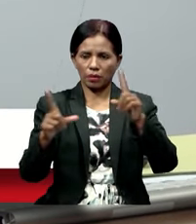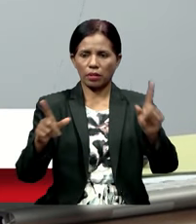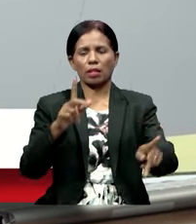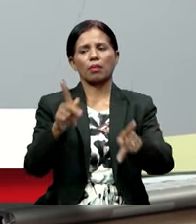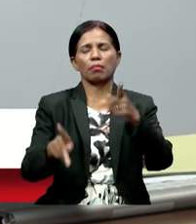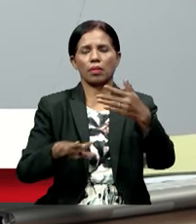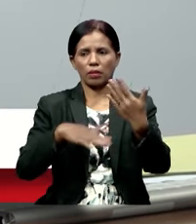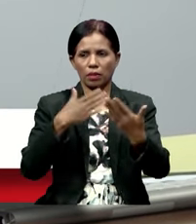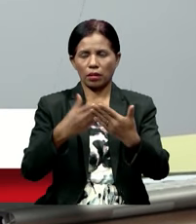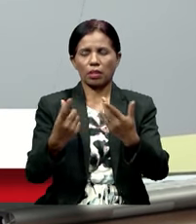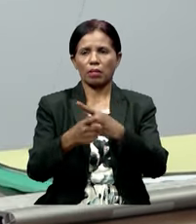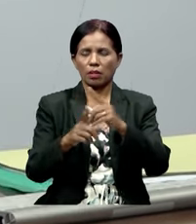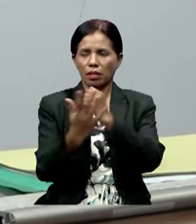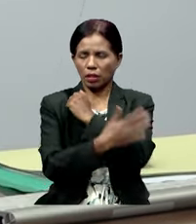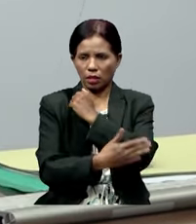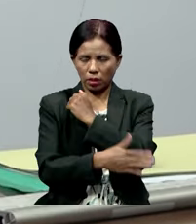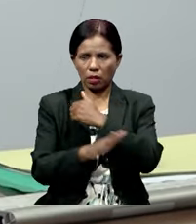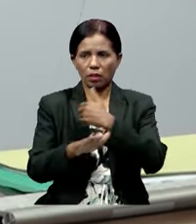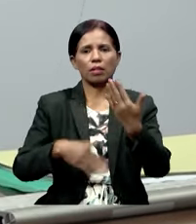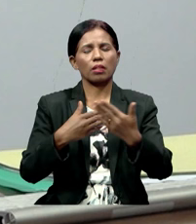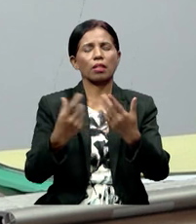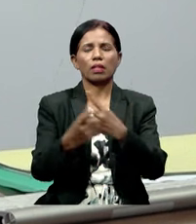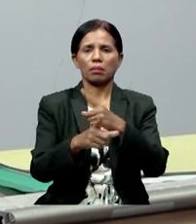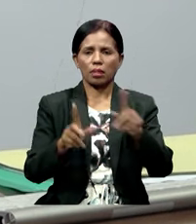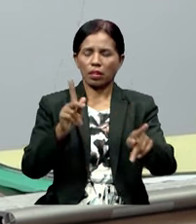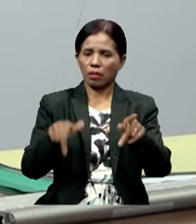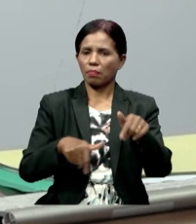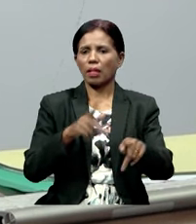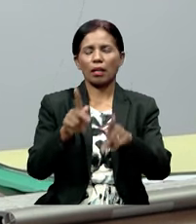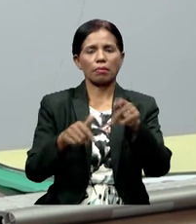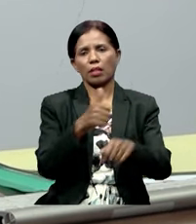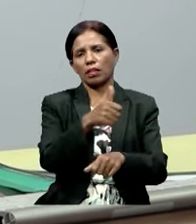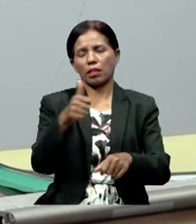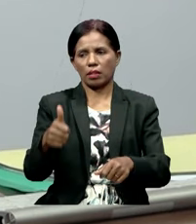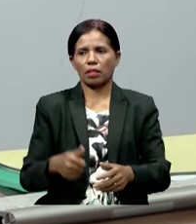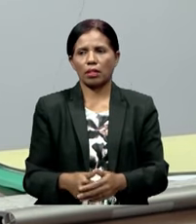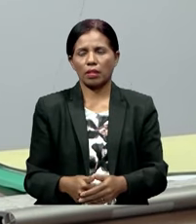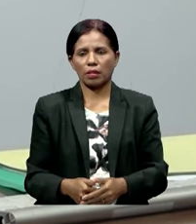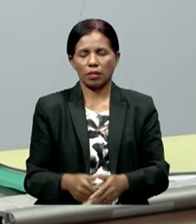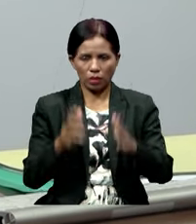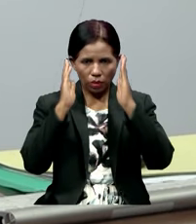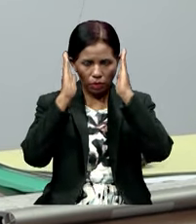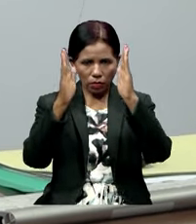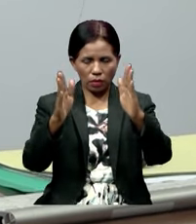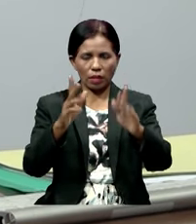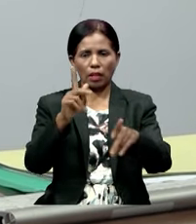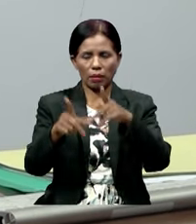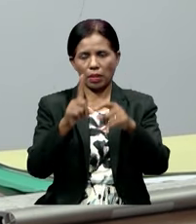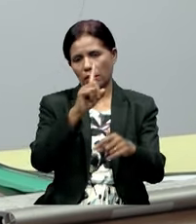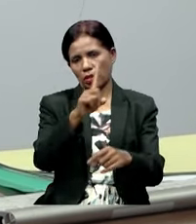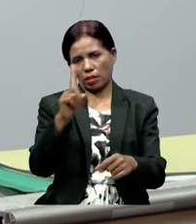nian, liberdade rai da nenen, liberdade é uma ideia que nian. Né fundamento para uma ideia.